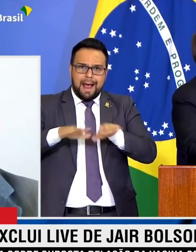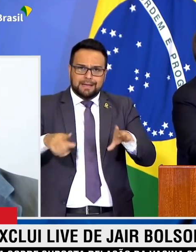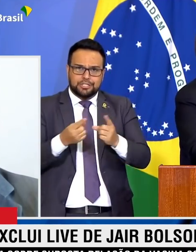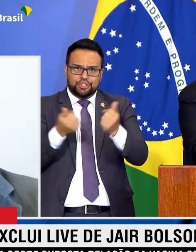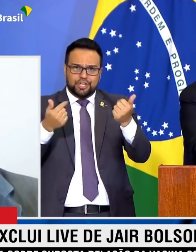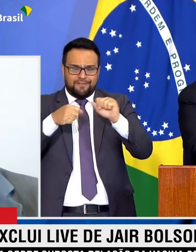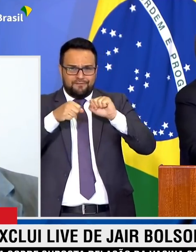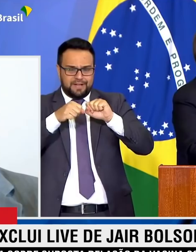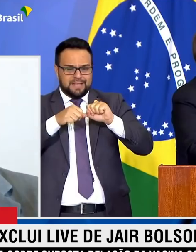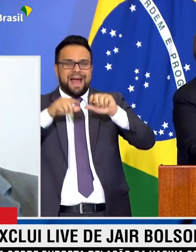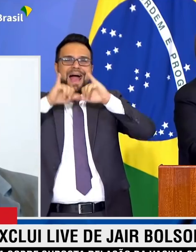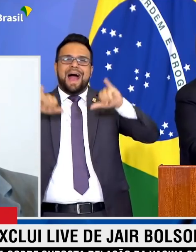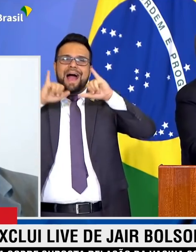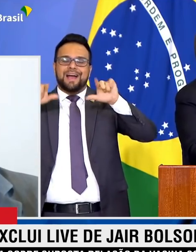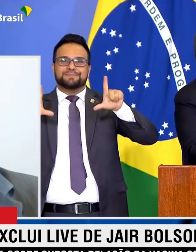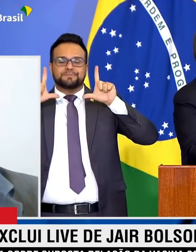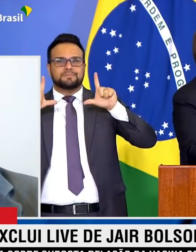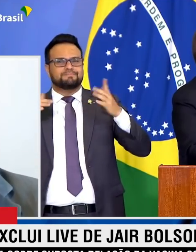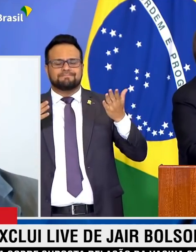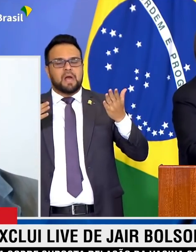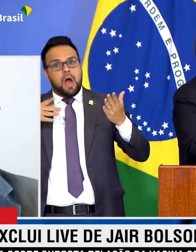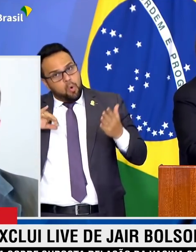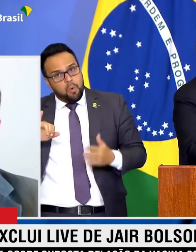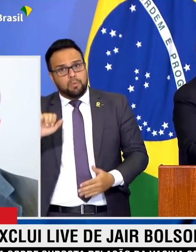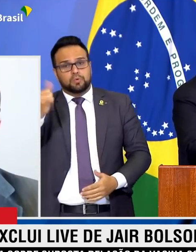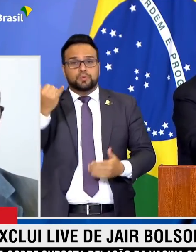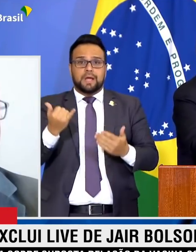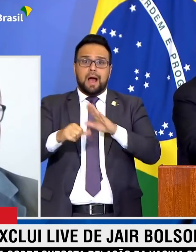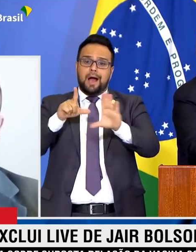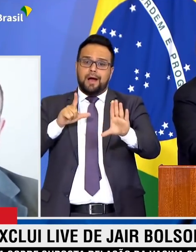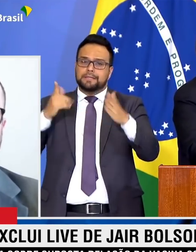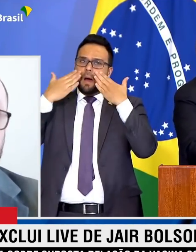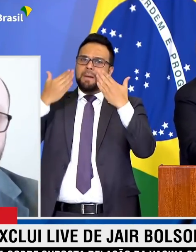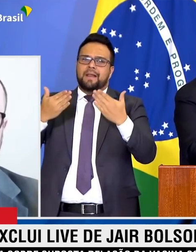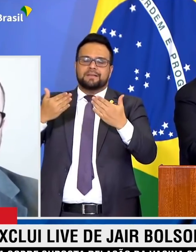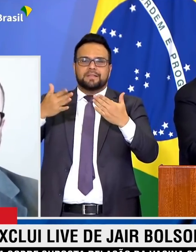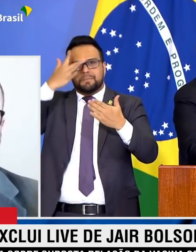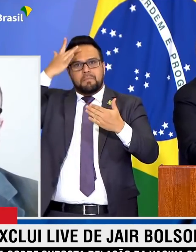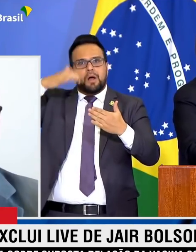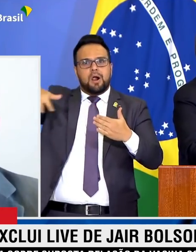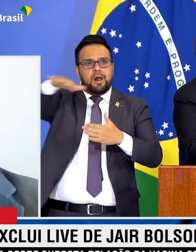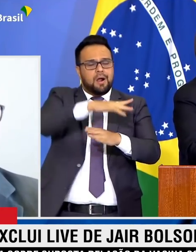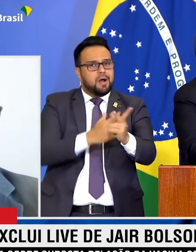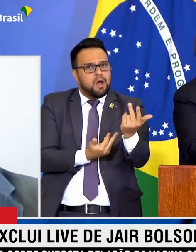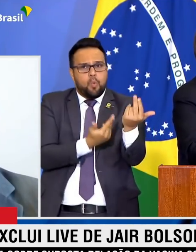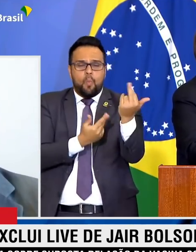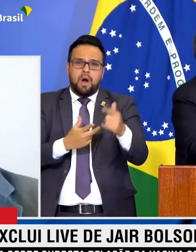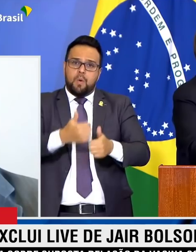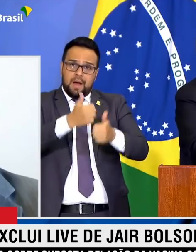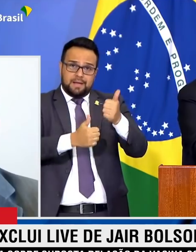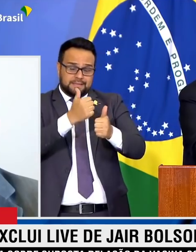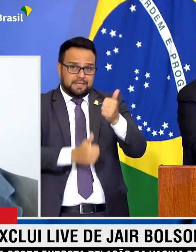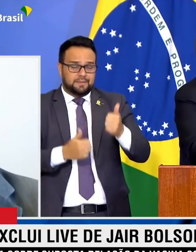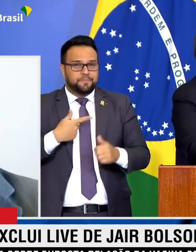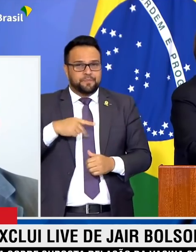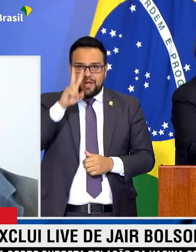ali pessoal que é Talvez seja contra as vacinas ou então essas vacinas o disponíveis eu não sei